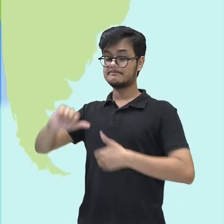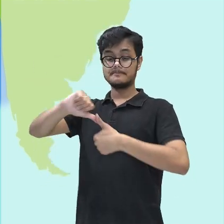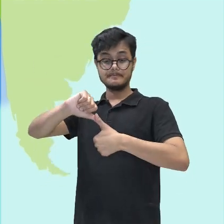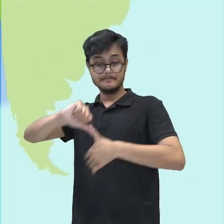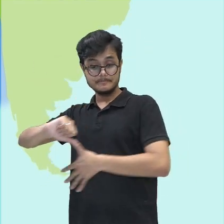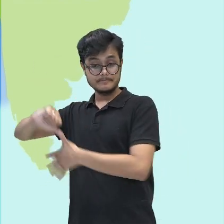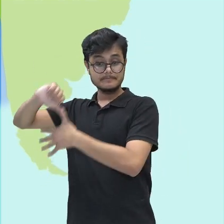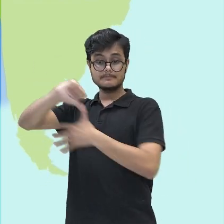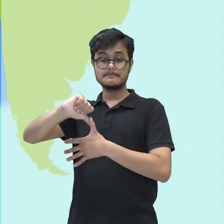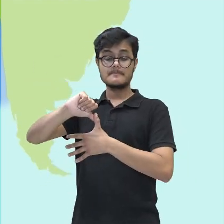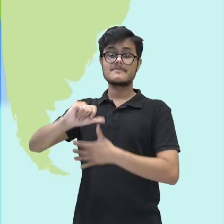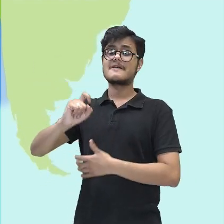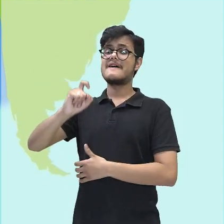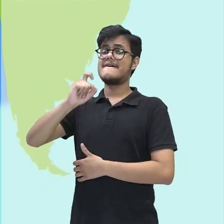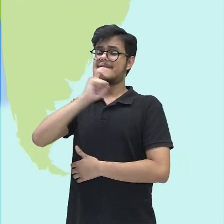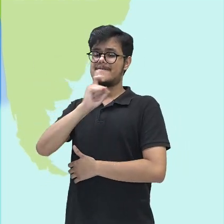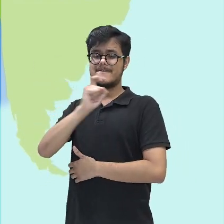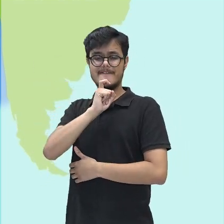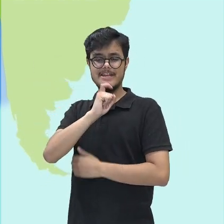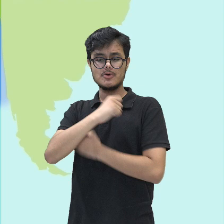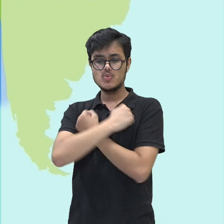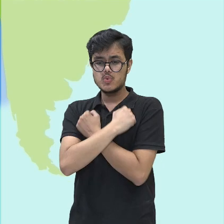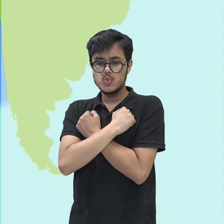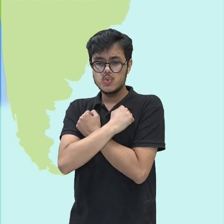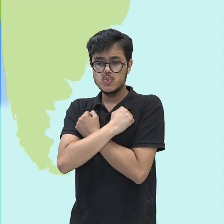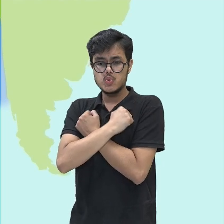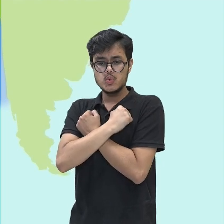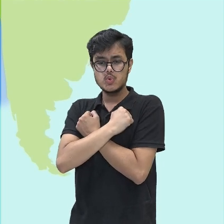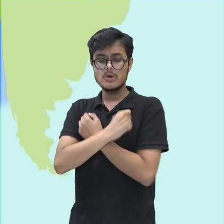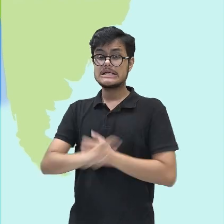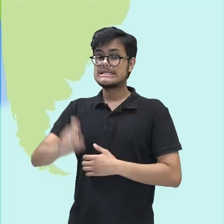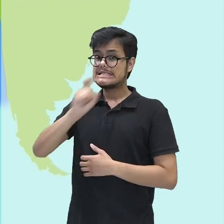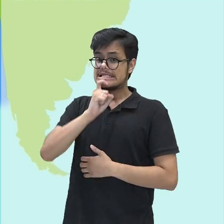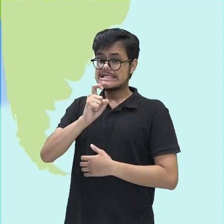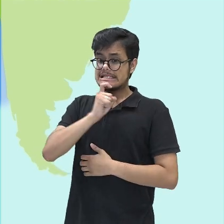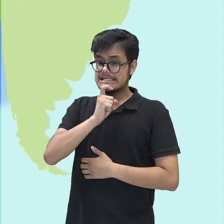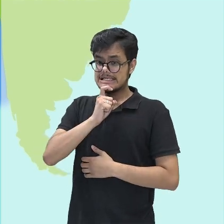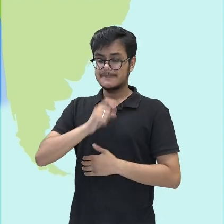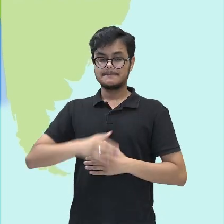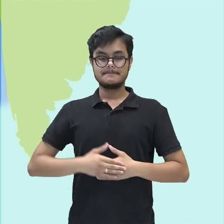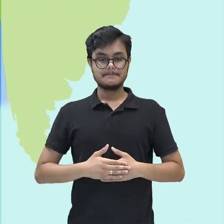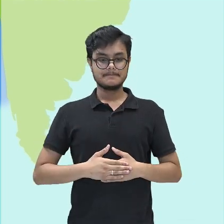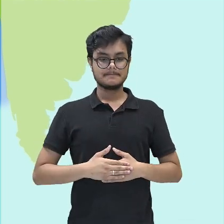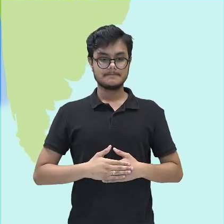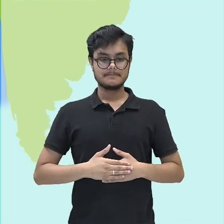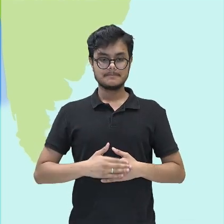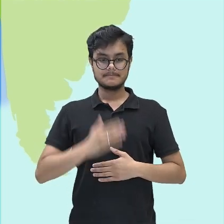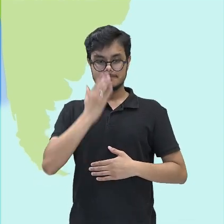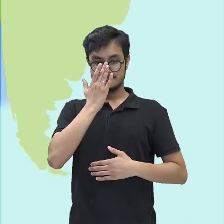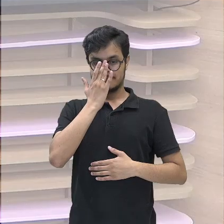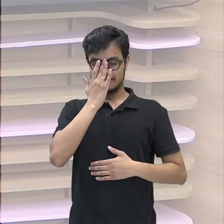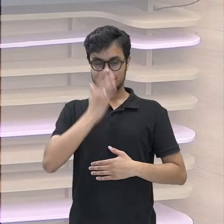ainda mais frias devido à intensificação do movimento de ressurgência. Fonte INPE.